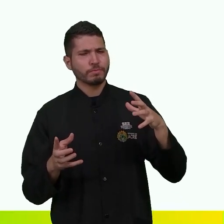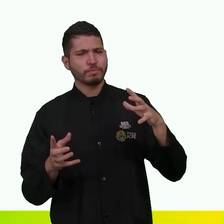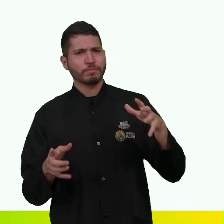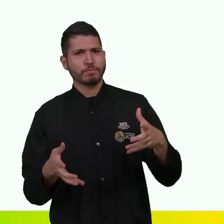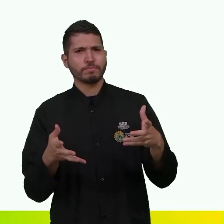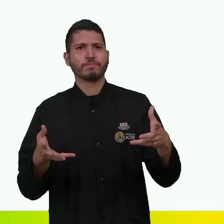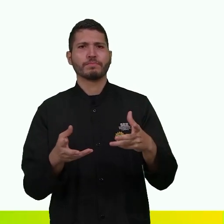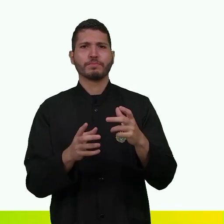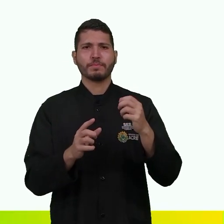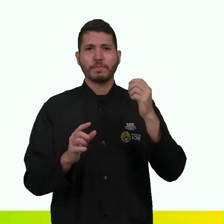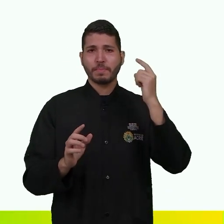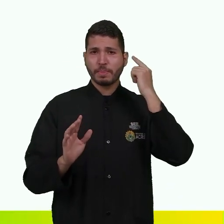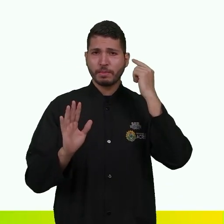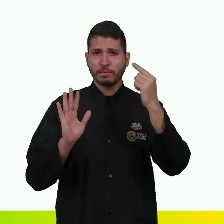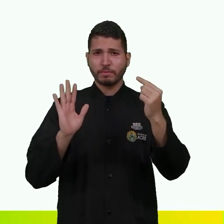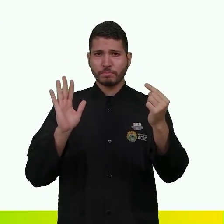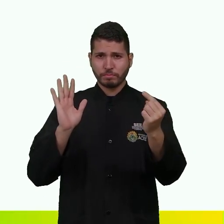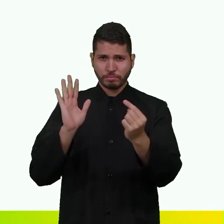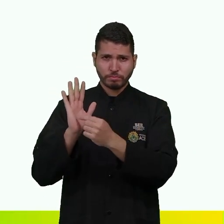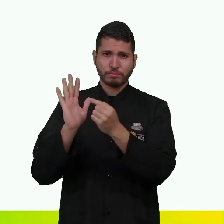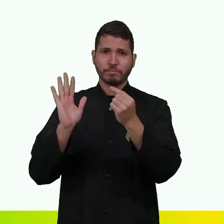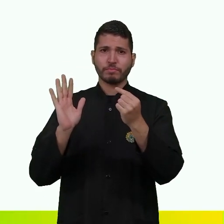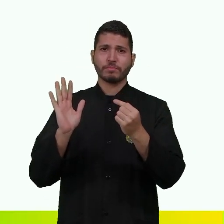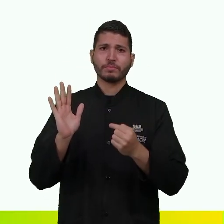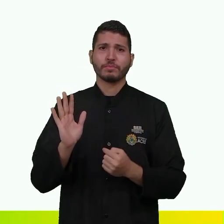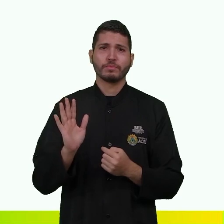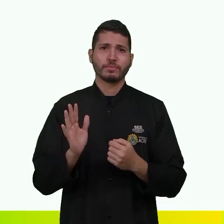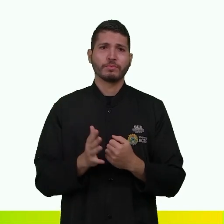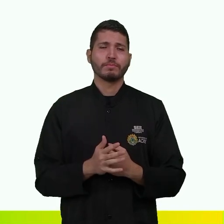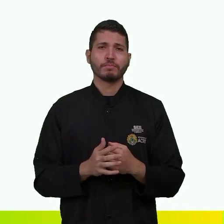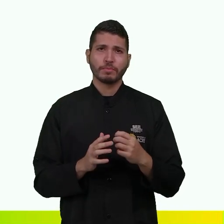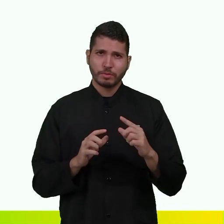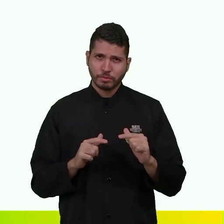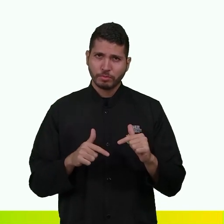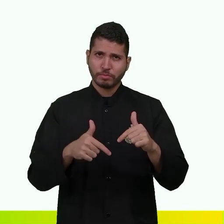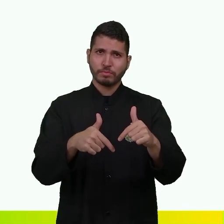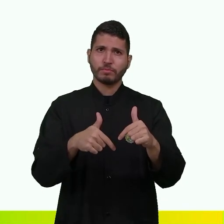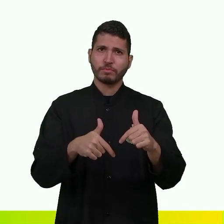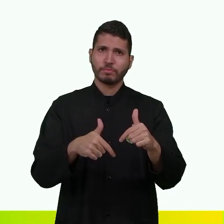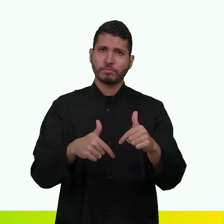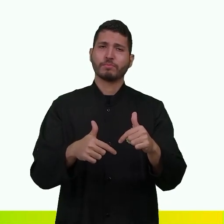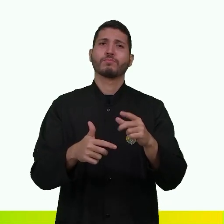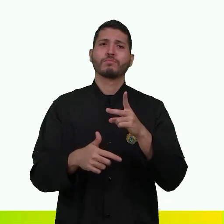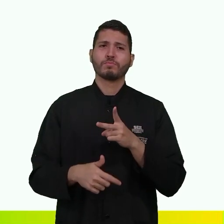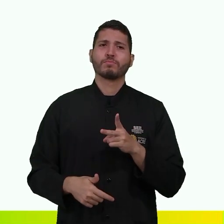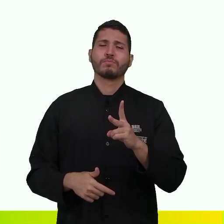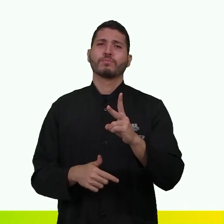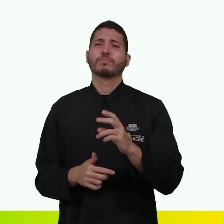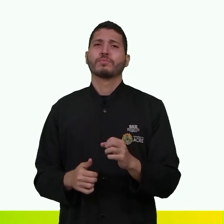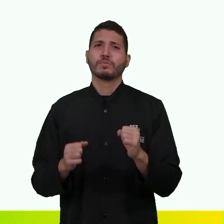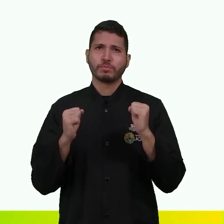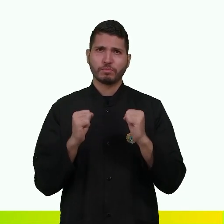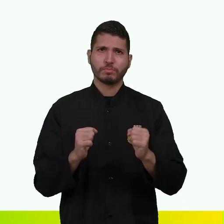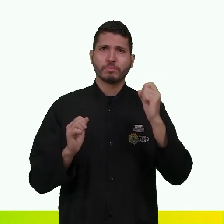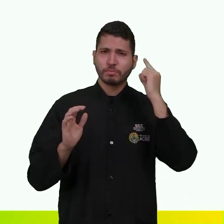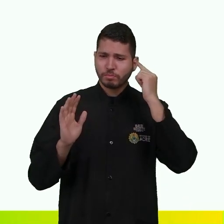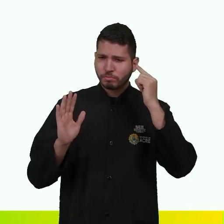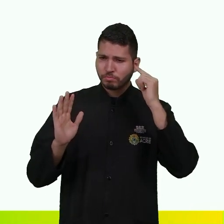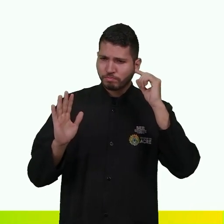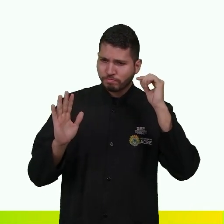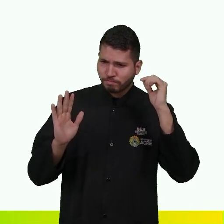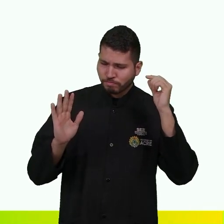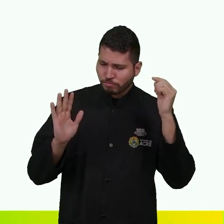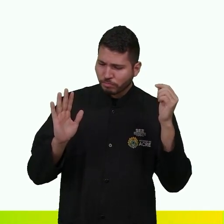meus alunos, para o combate efetivo. Esses crimes, inclusive, podem ser denunciados, as denúncias podem ser